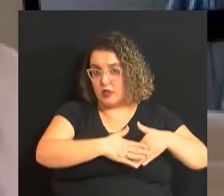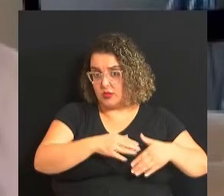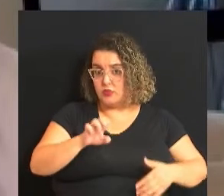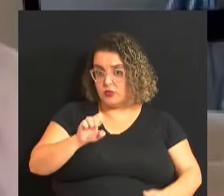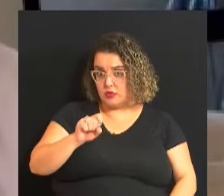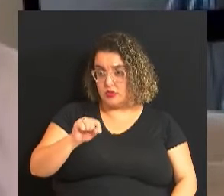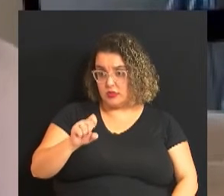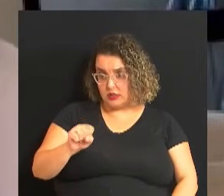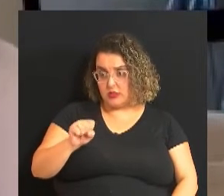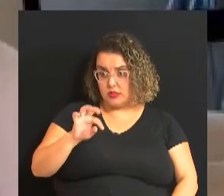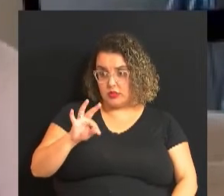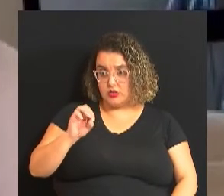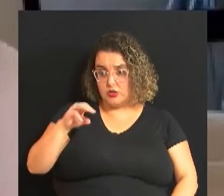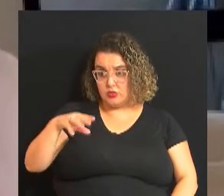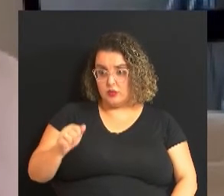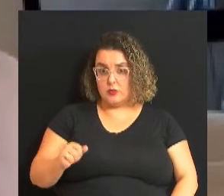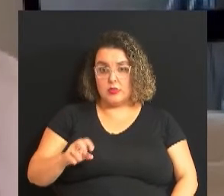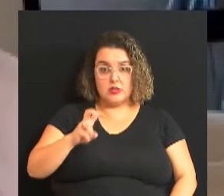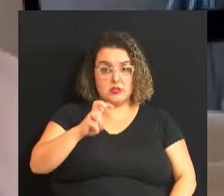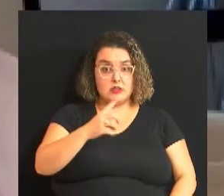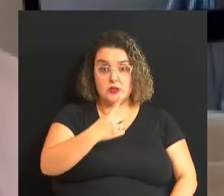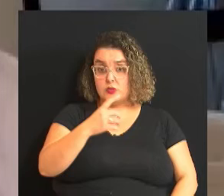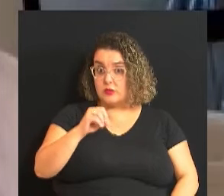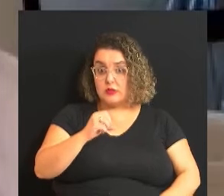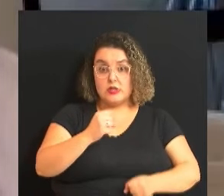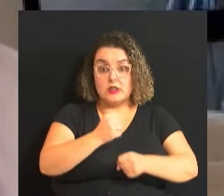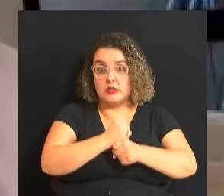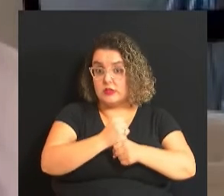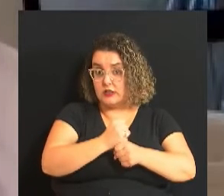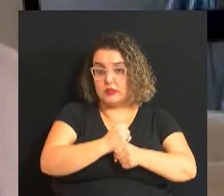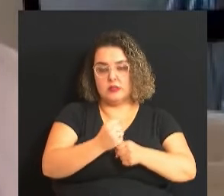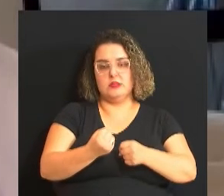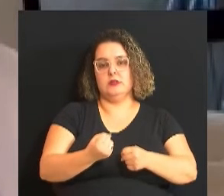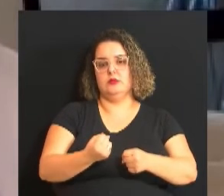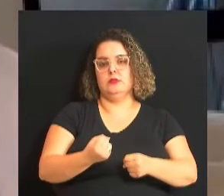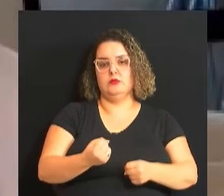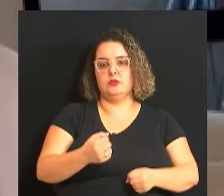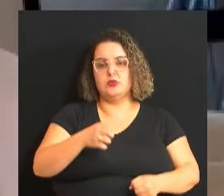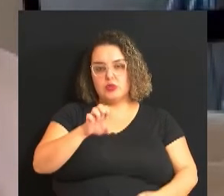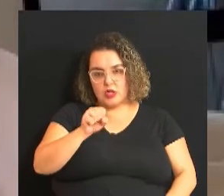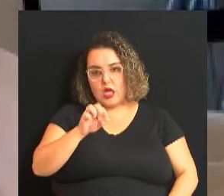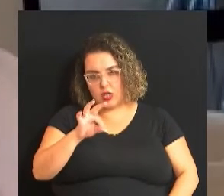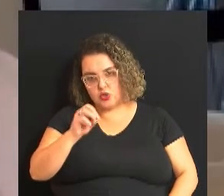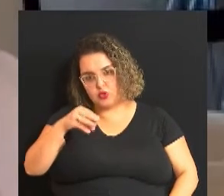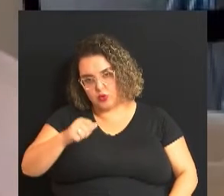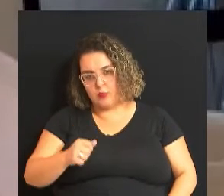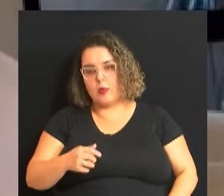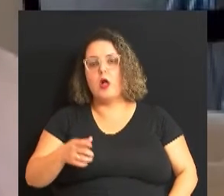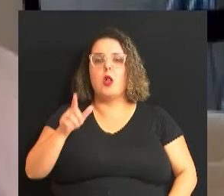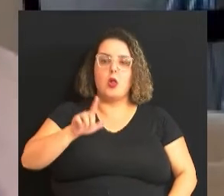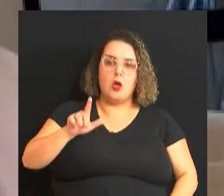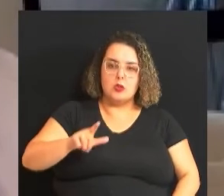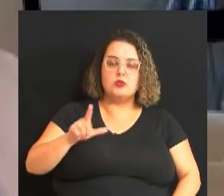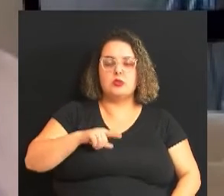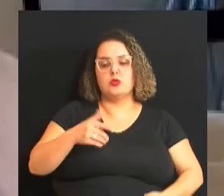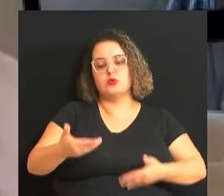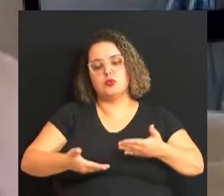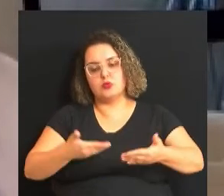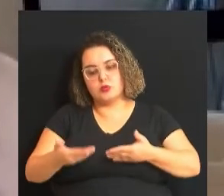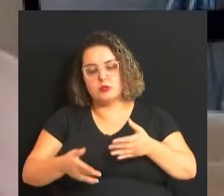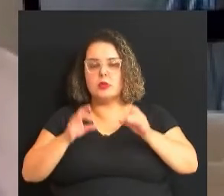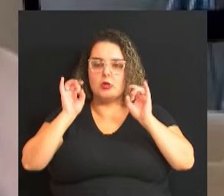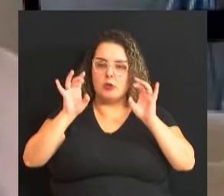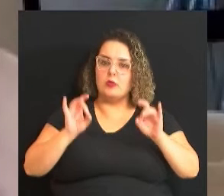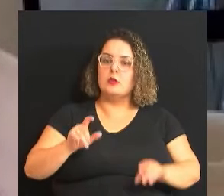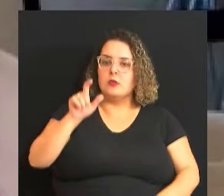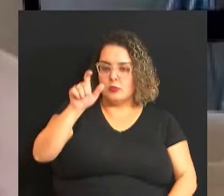de pessoas que têm 5, 10 anos de estômago, entendeu? É claro que existem certos cuidados especiais com essas